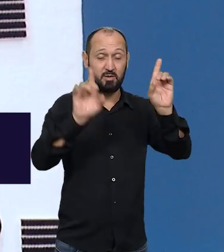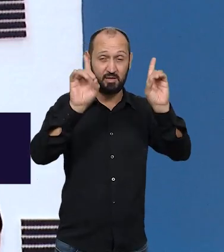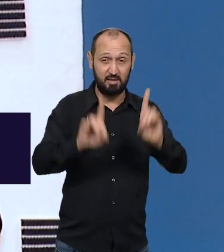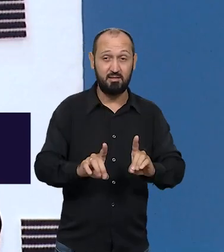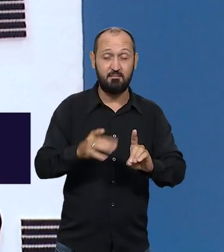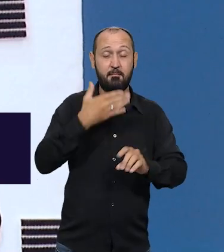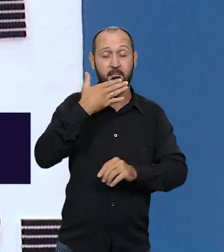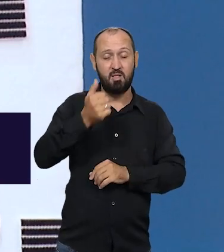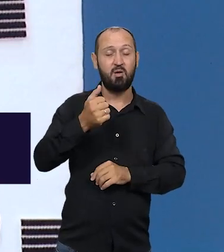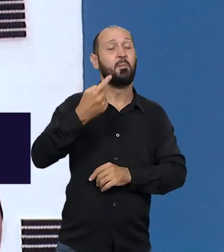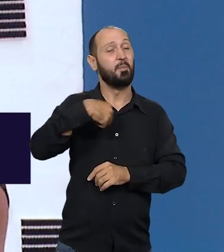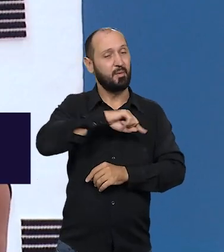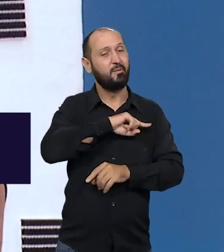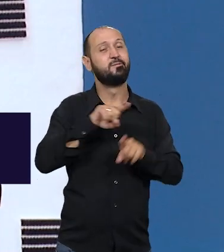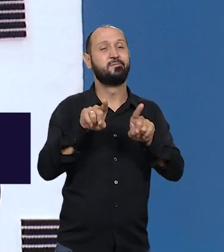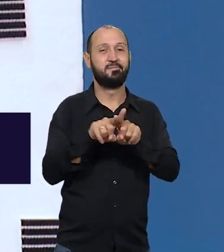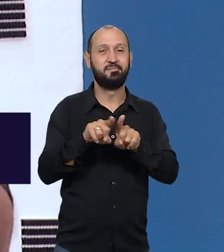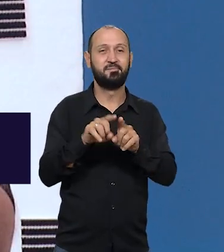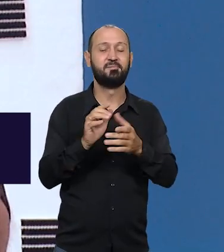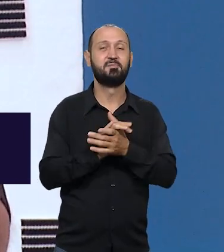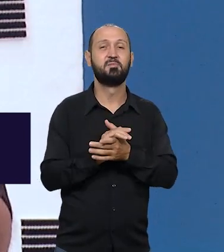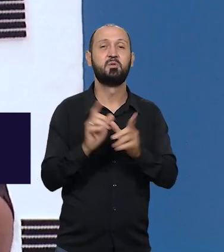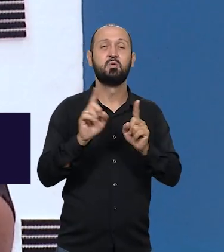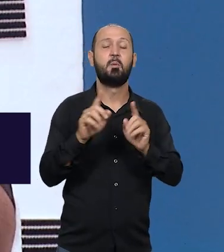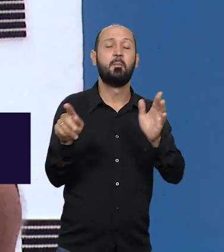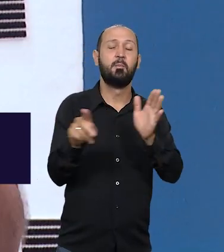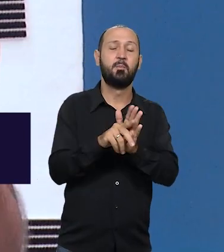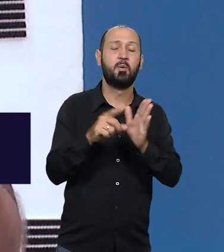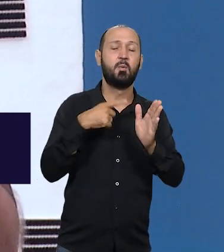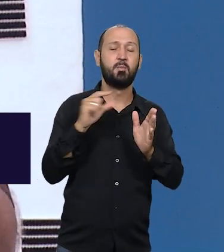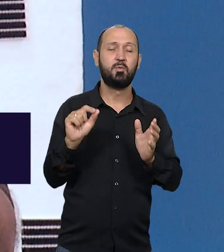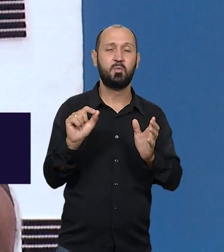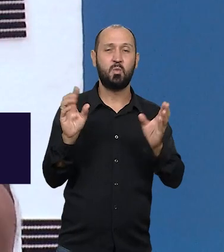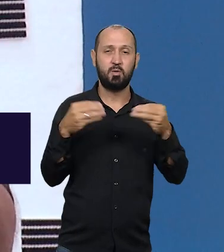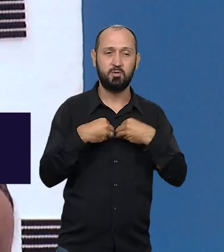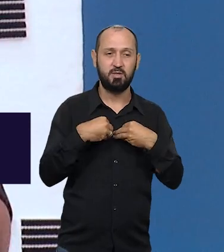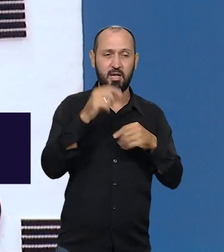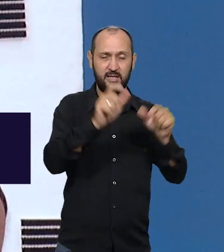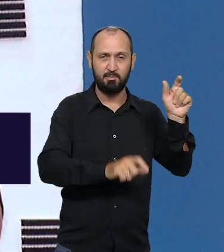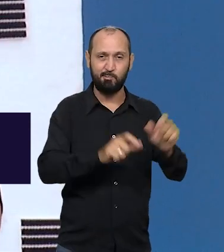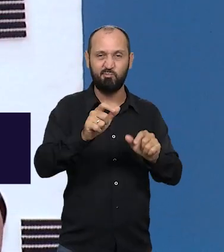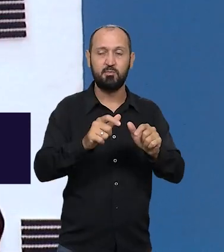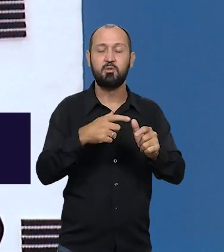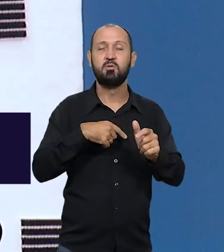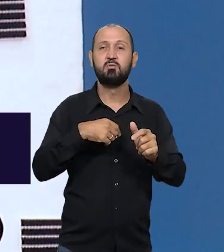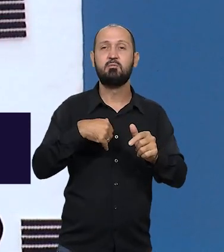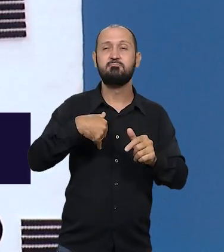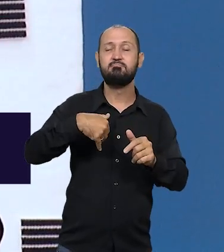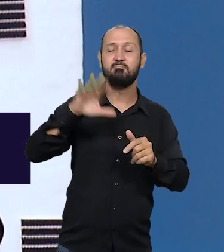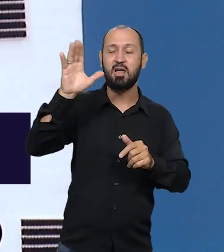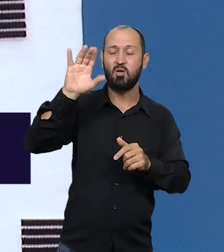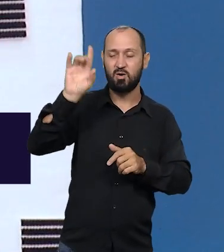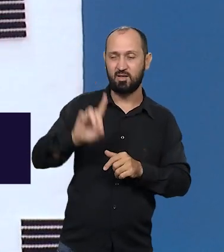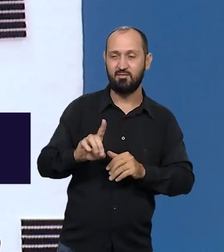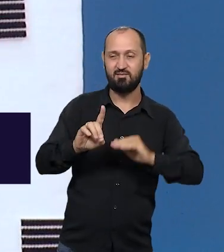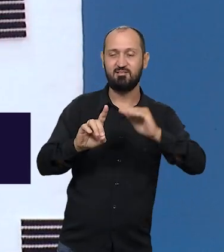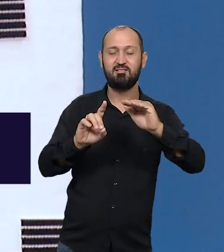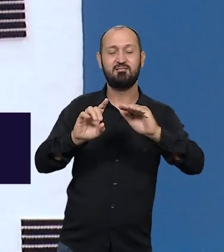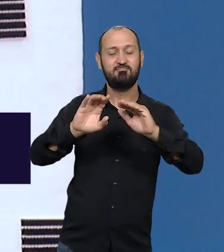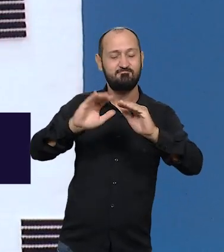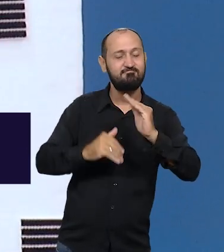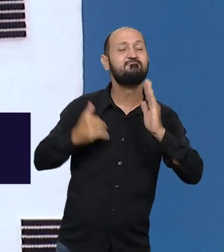para todos nós. Então, isso não é só com autismo. Então, as pessoas são maiores do que as suas deficiências.